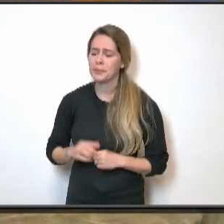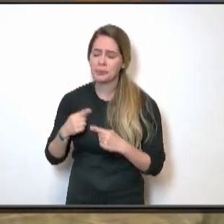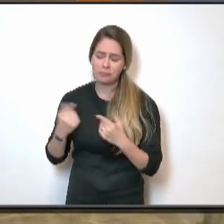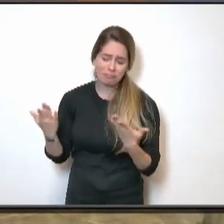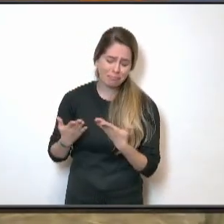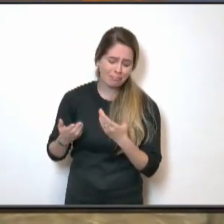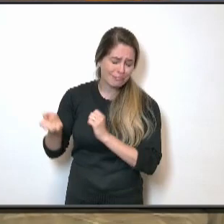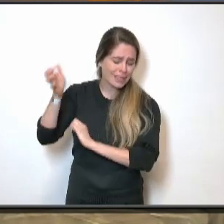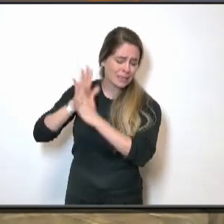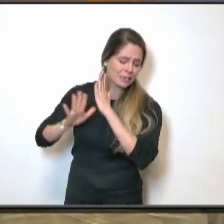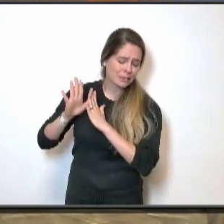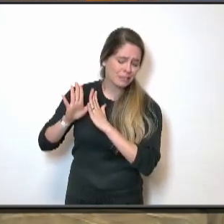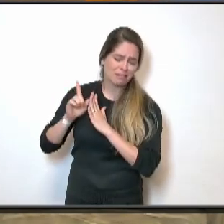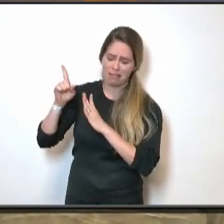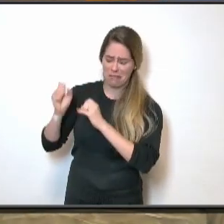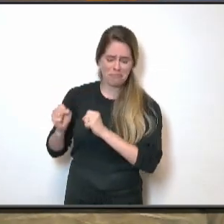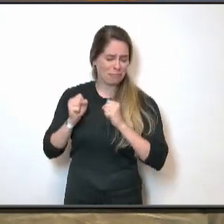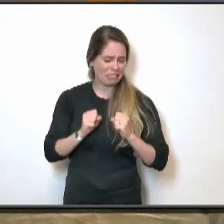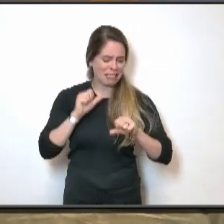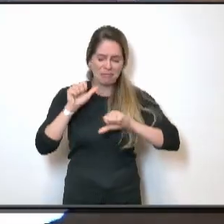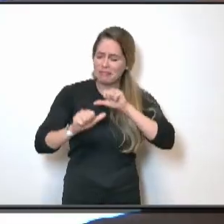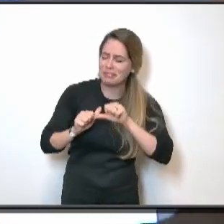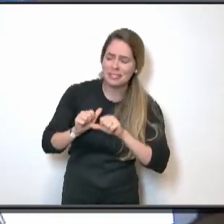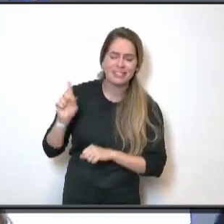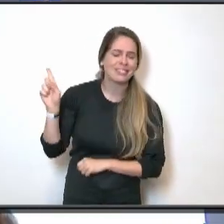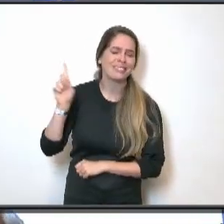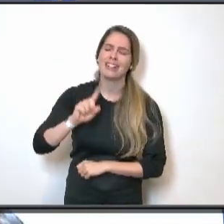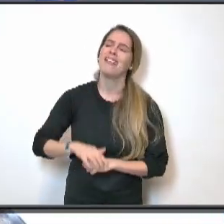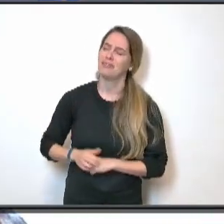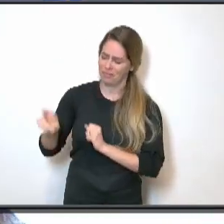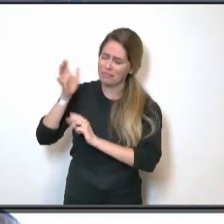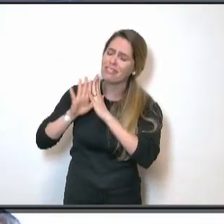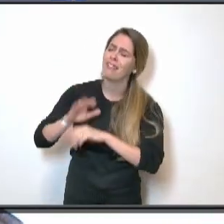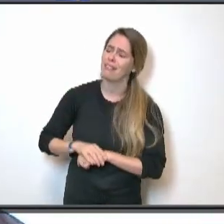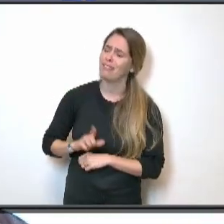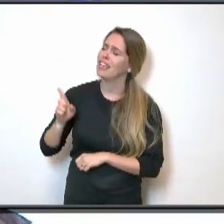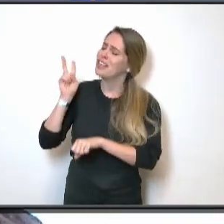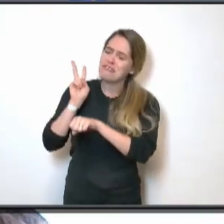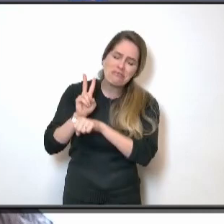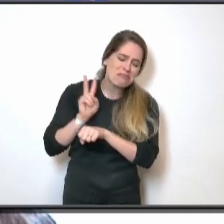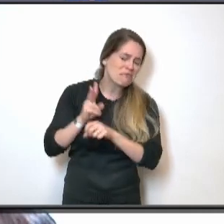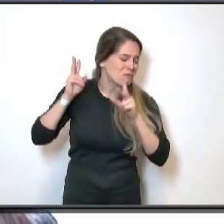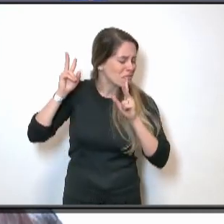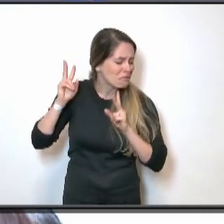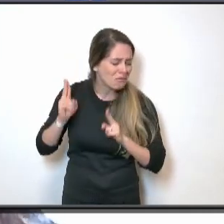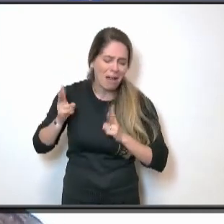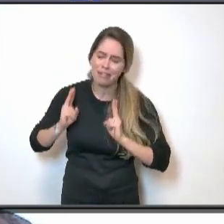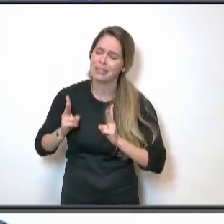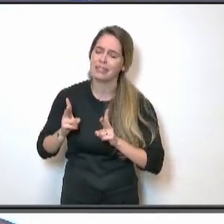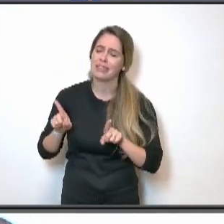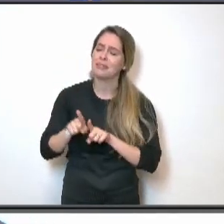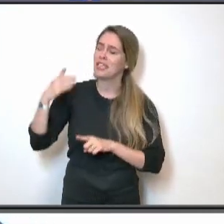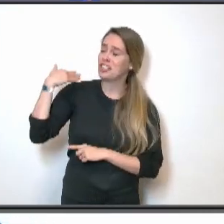nos falou que o poder do Senhor não mudou. Aleluia, Senhor. Que o cuidado do Senhor não mudou. Que o